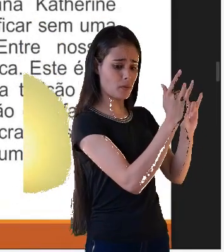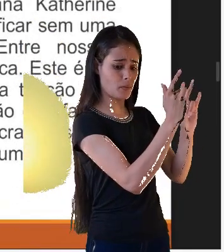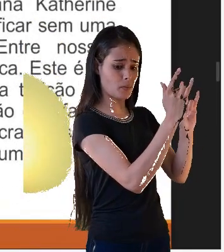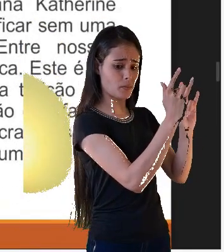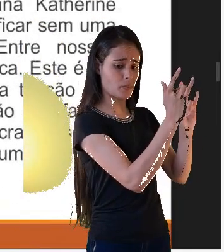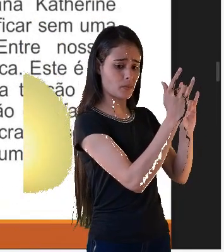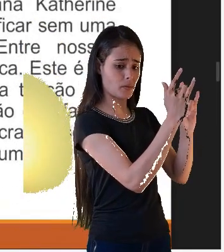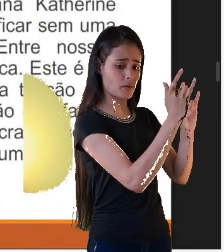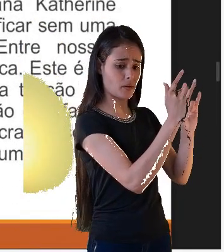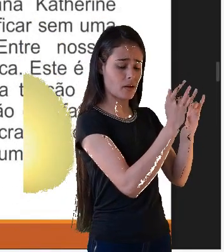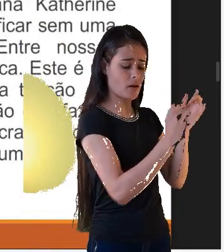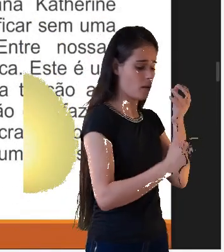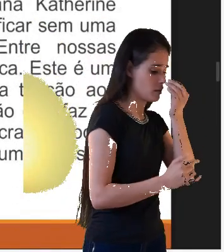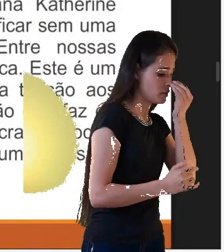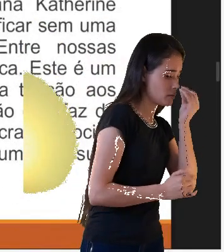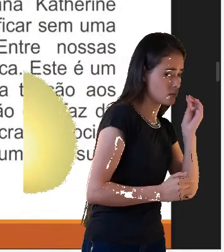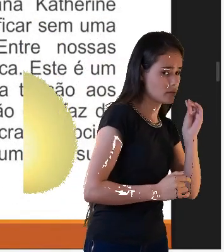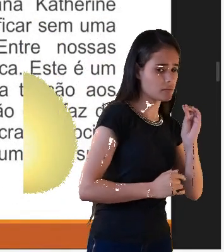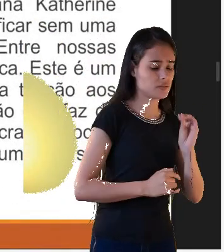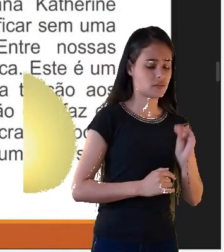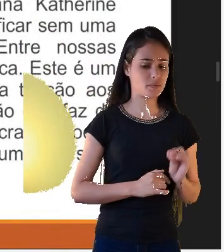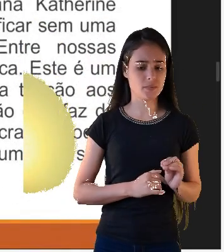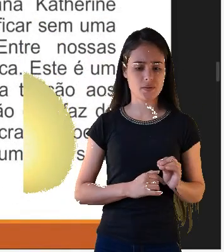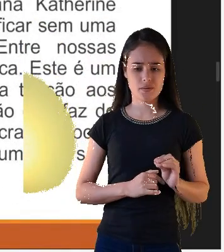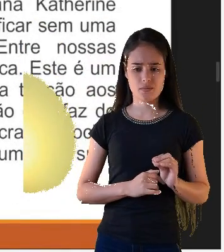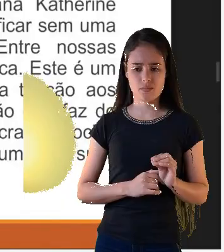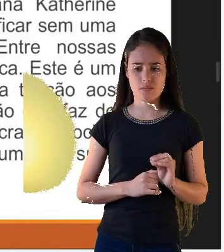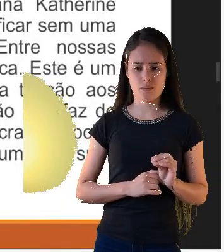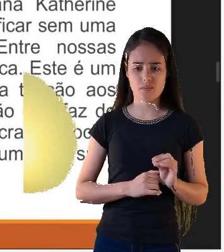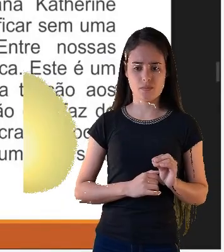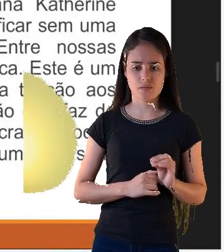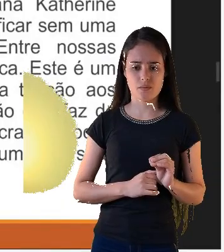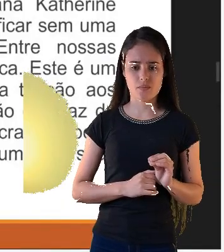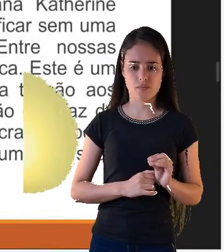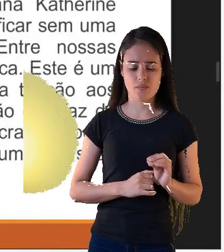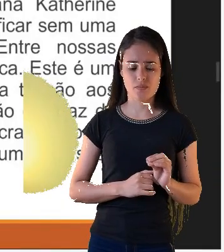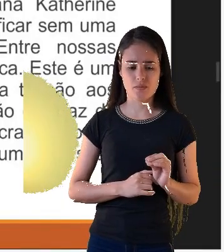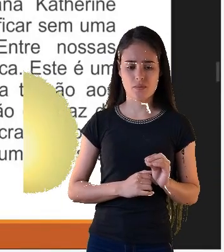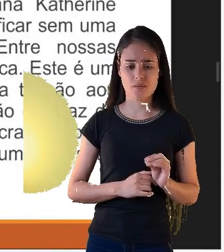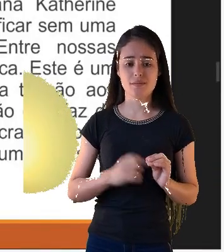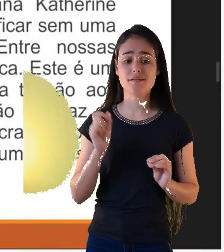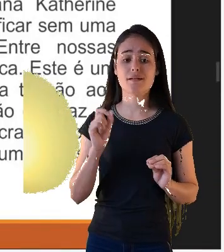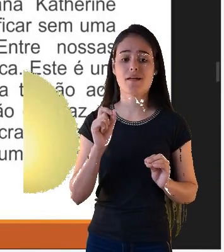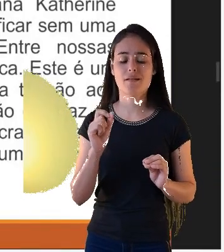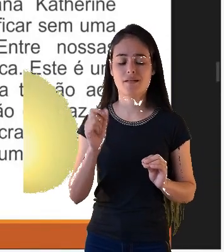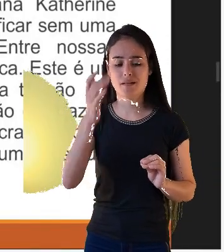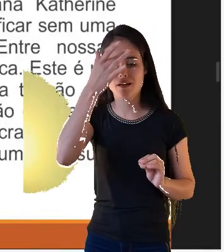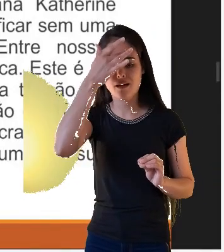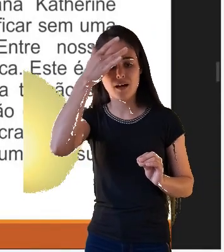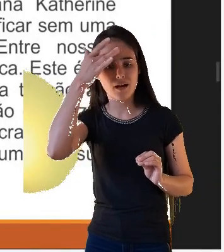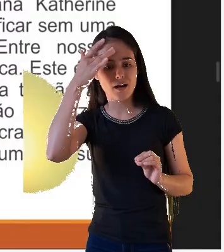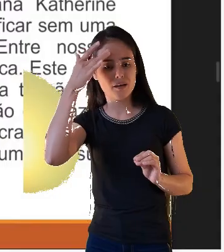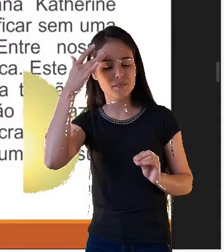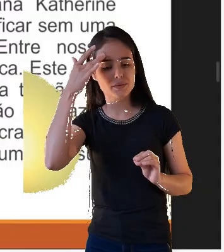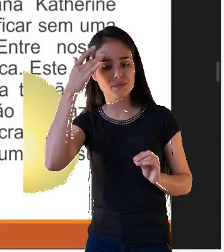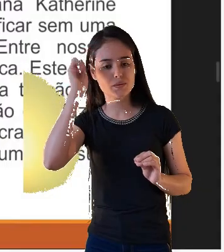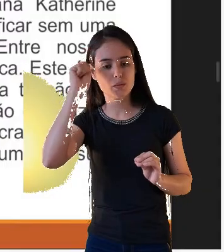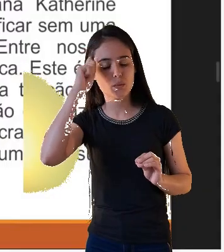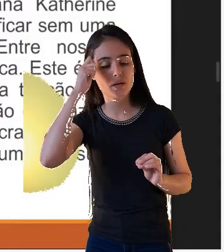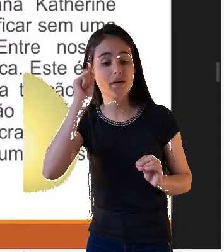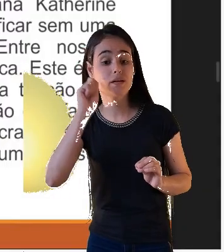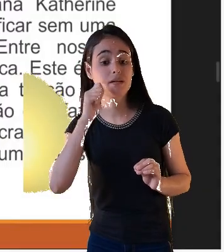que era assim: se é certo que um hotel da capital de São Paulo recusou acolher como hóspede